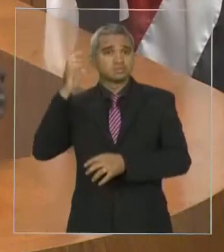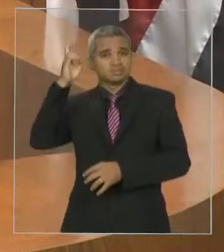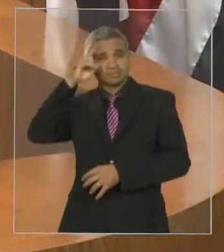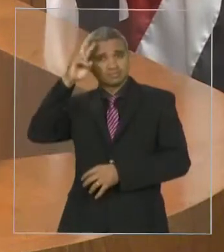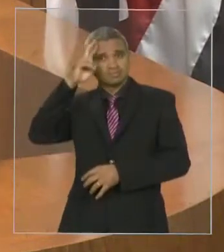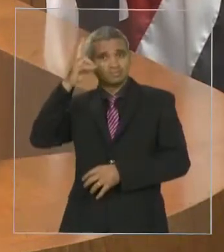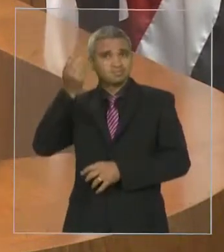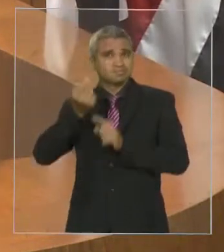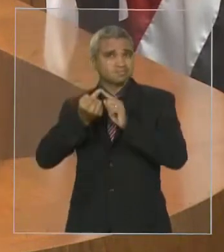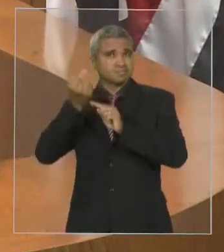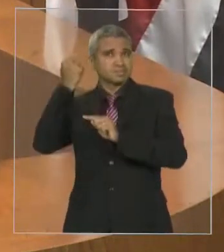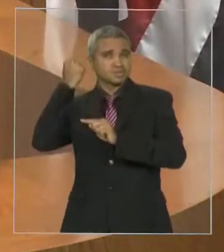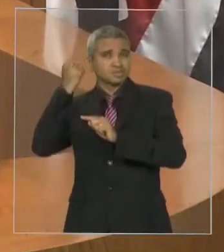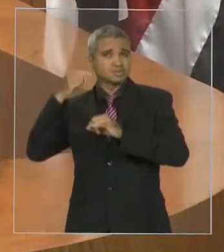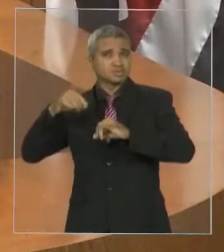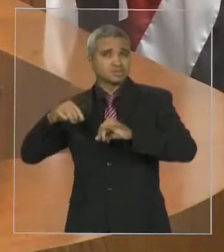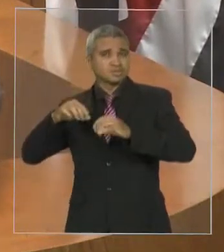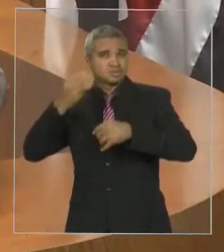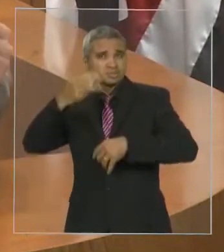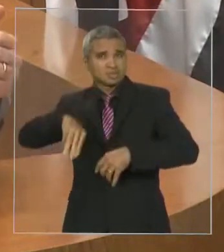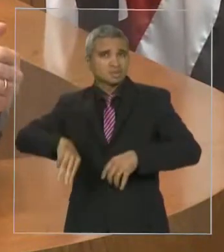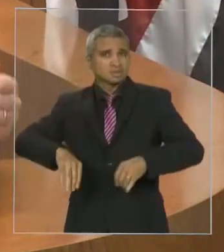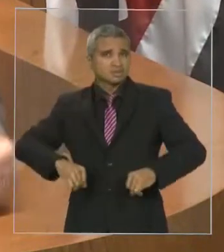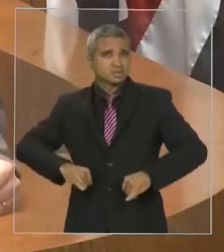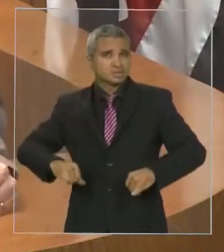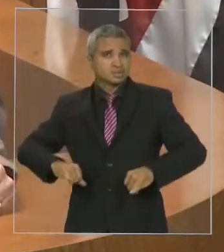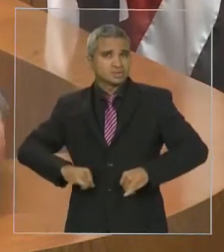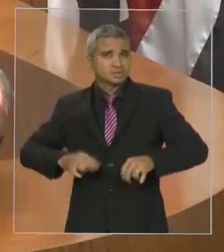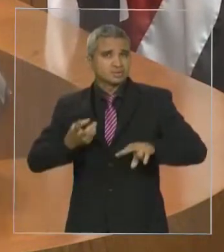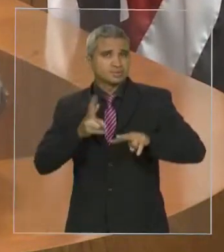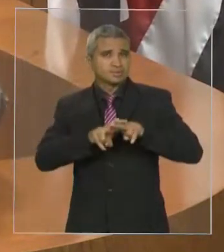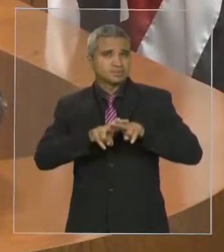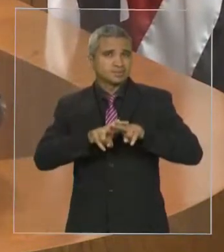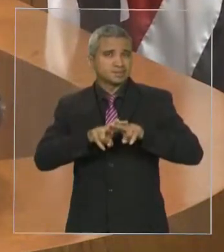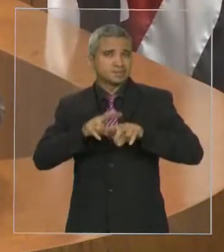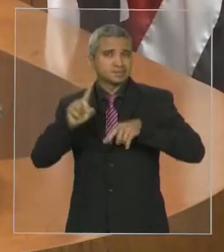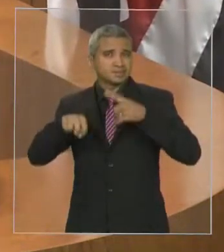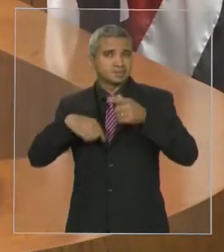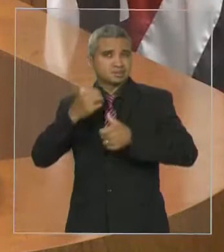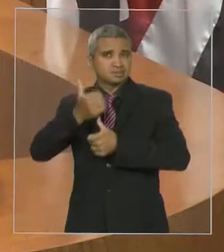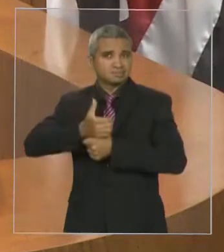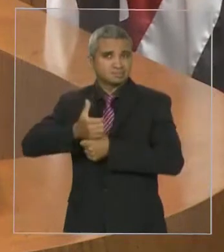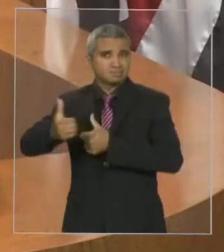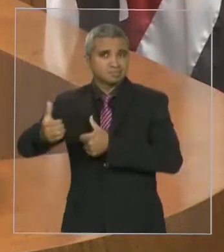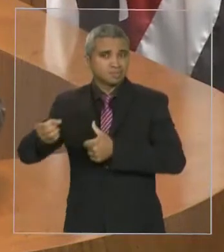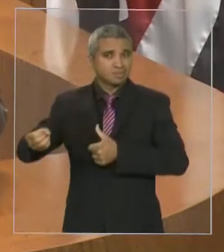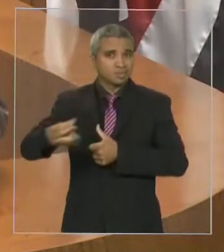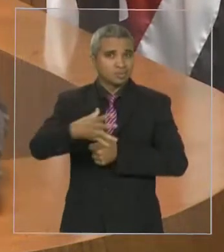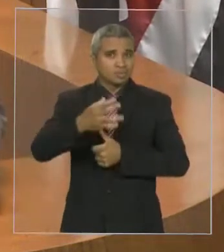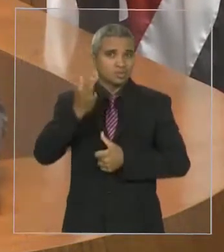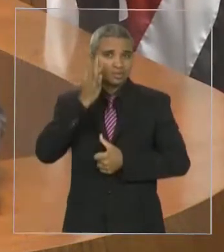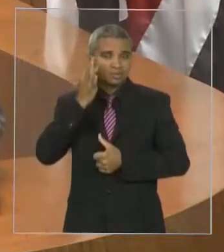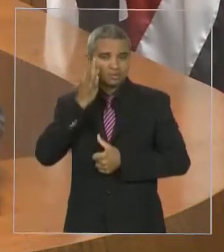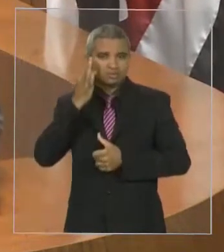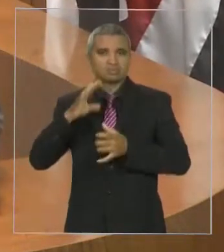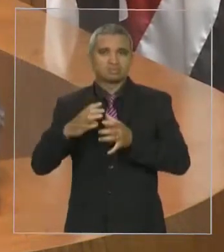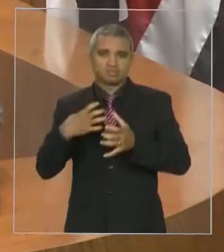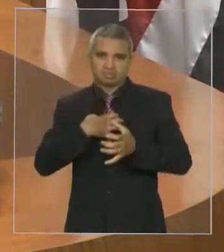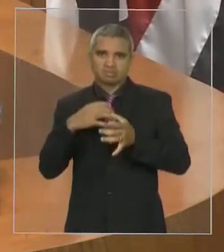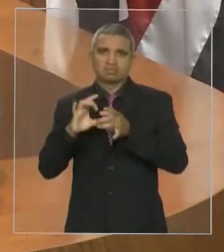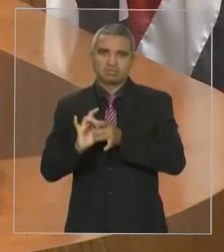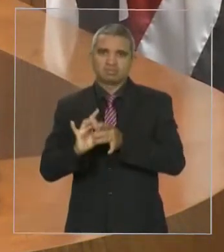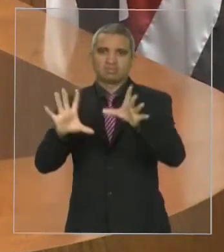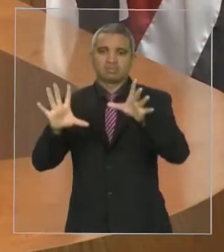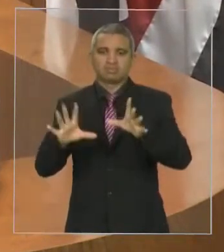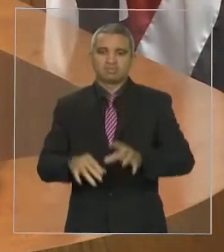Maranhão. E nós estamos vendo a cada dia. Ontem eu vi lá em Magalhães Jameira, deputado Levi, Vossa Excelência que atua